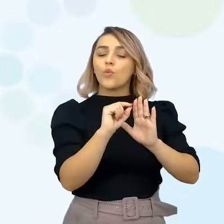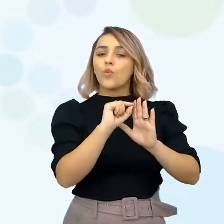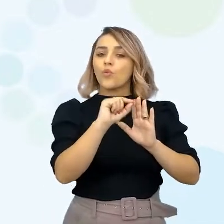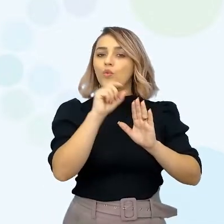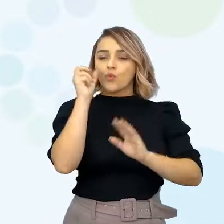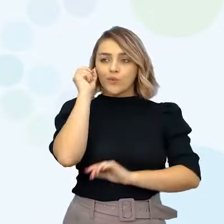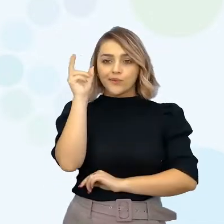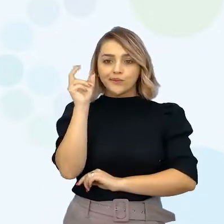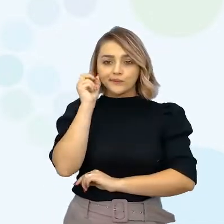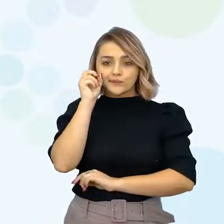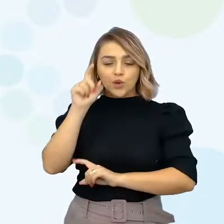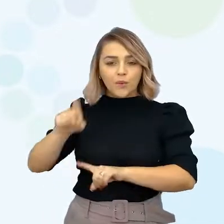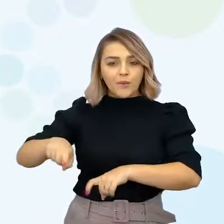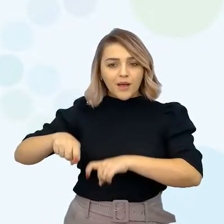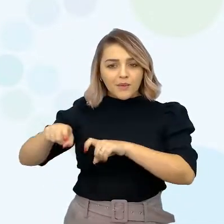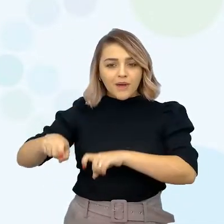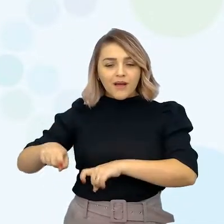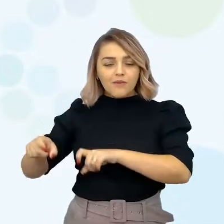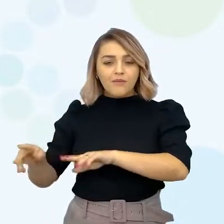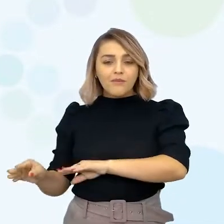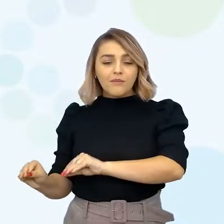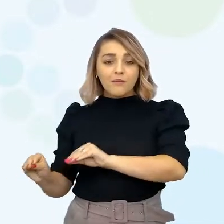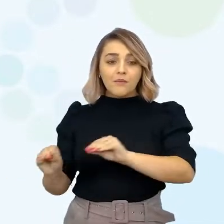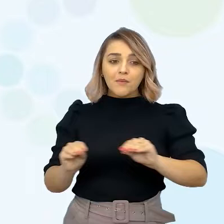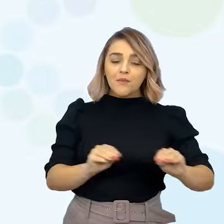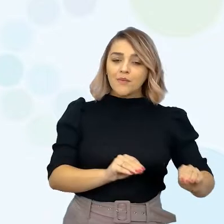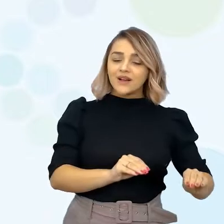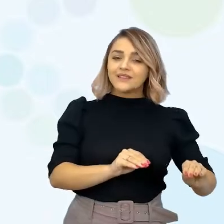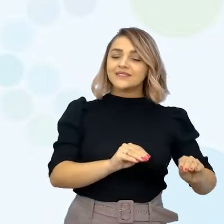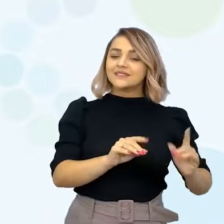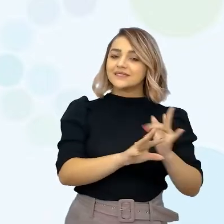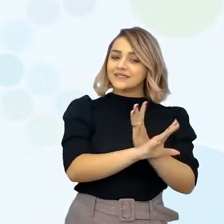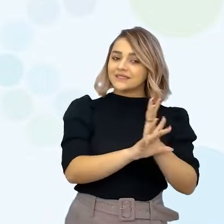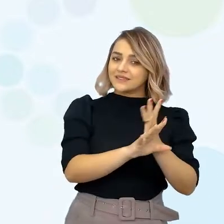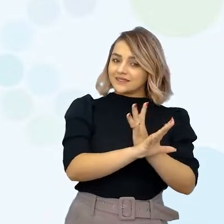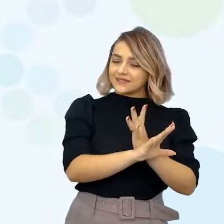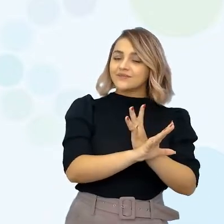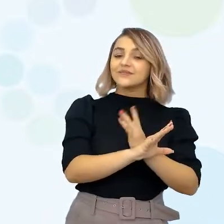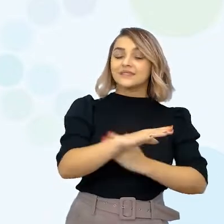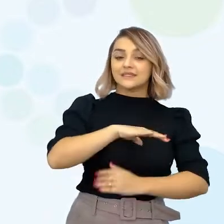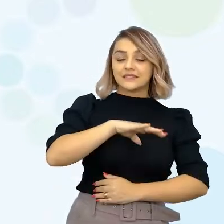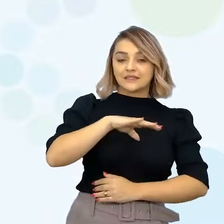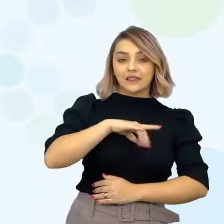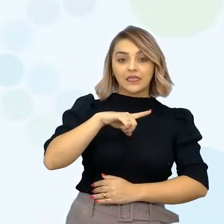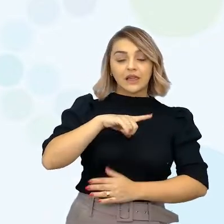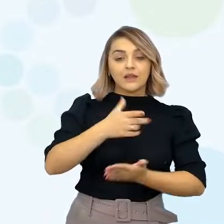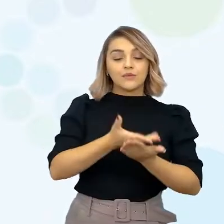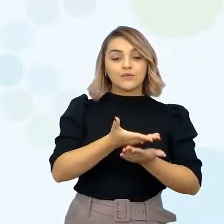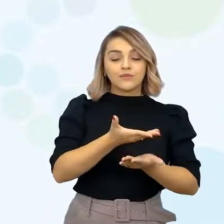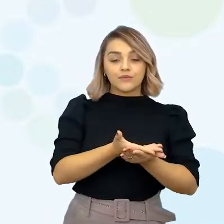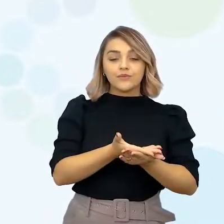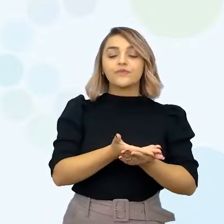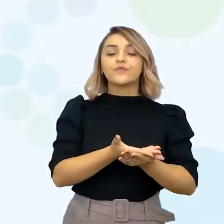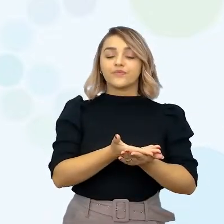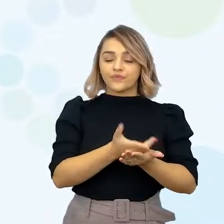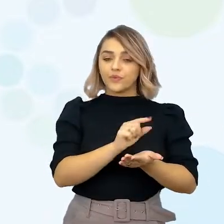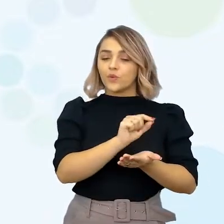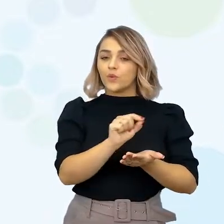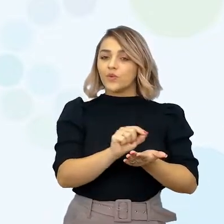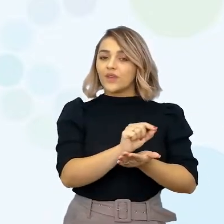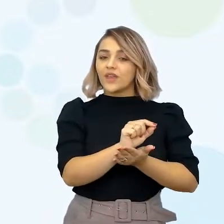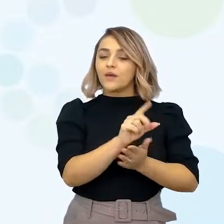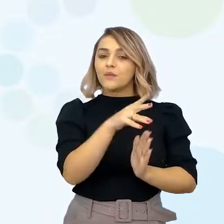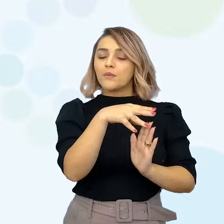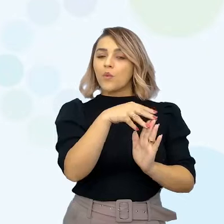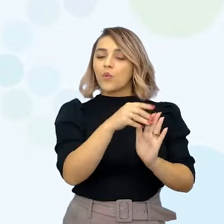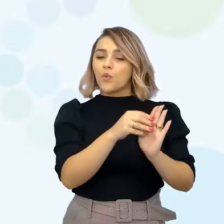cidade, é o aprofundamento que nós estamos estudando, né, dessa atividade, da unidade curricular número 1, o indivíduo e o